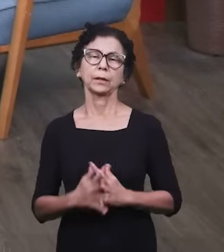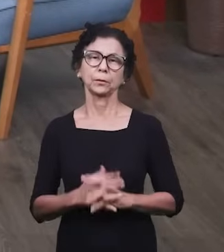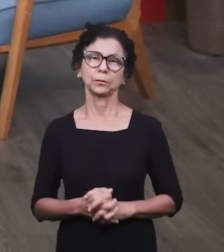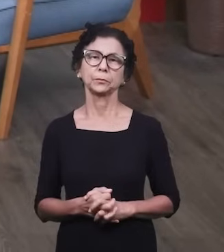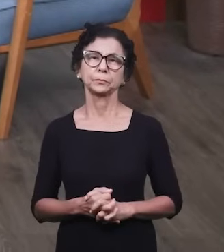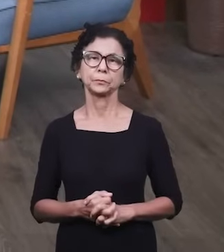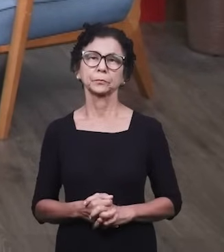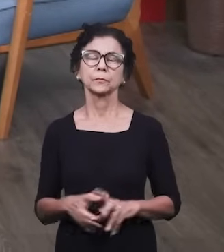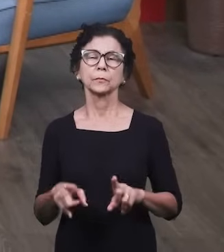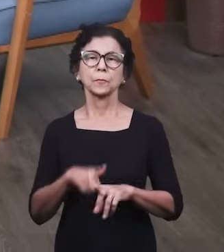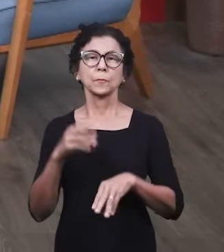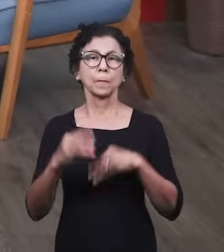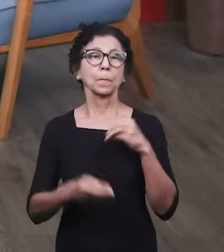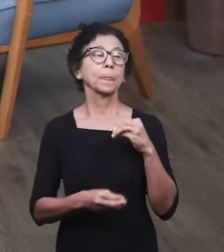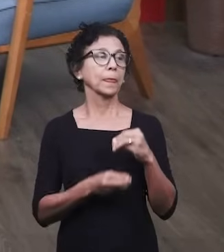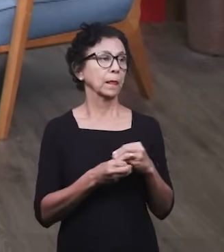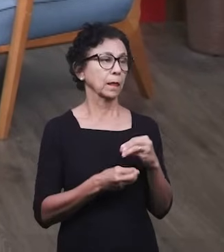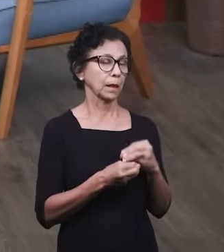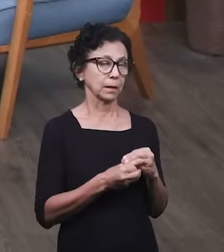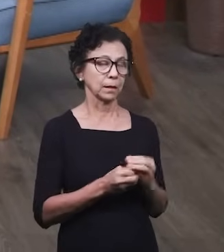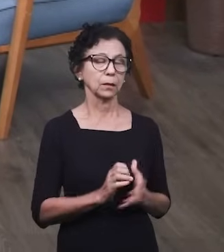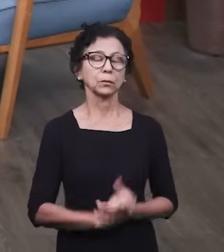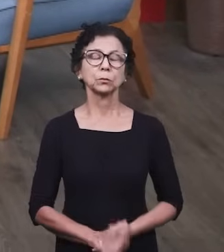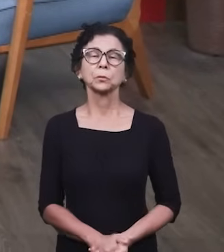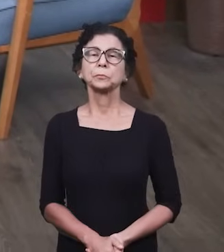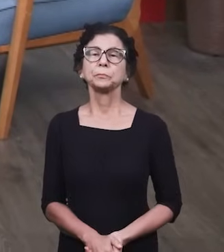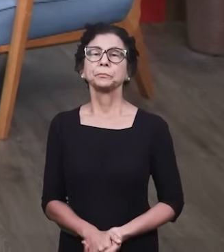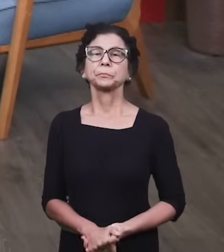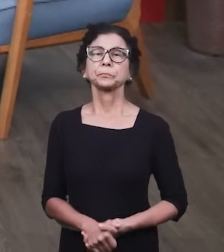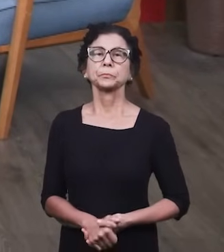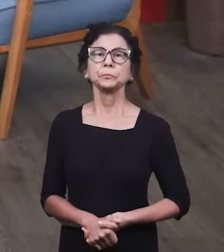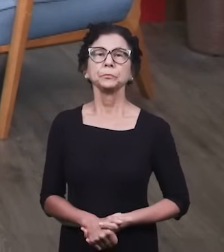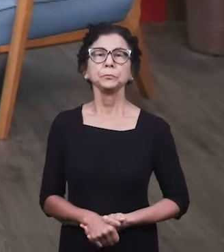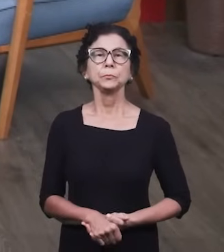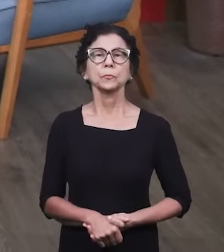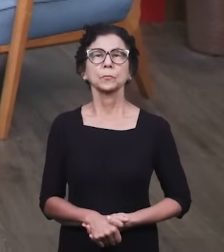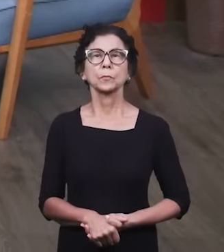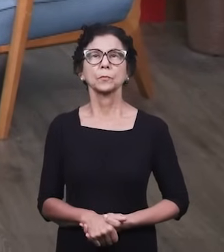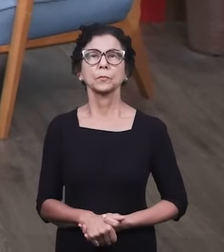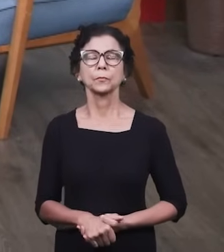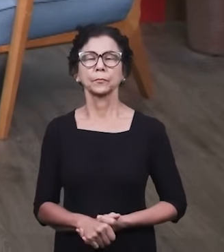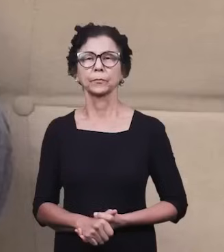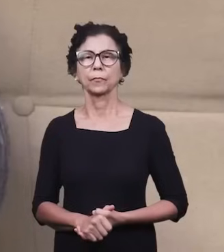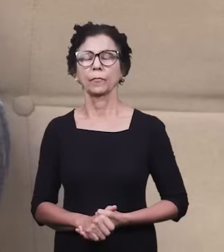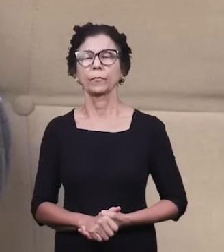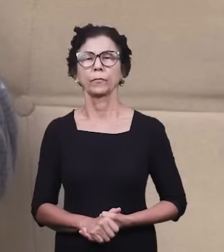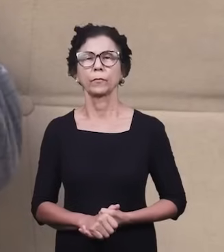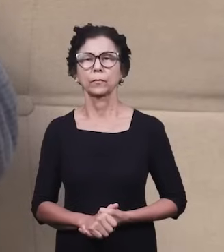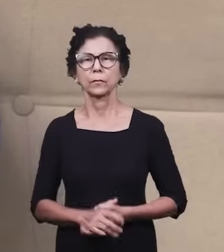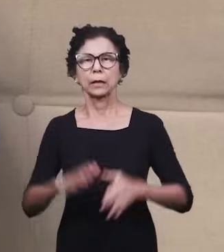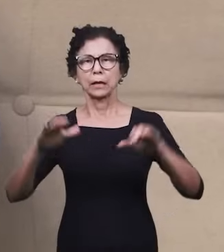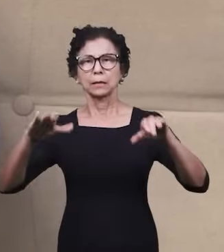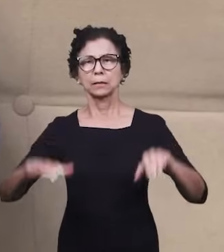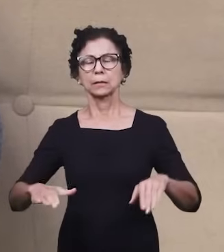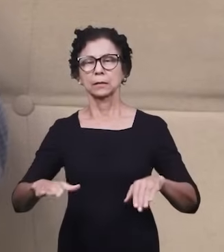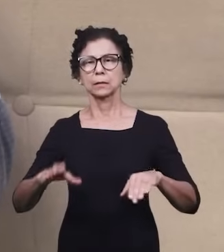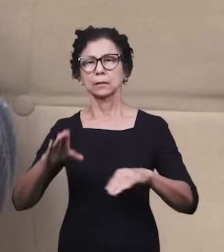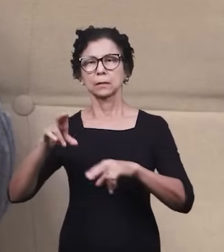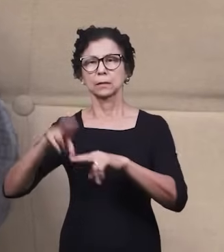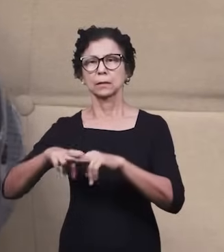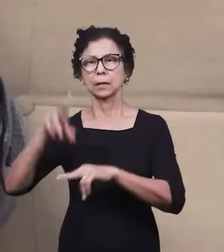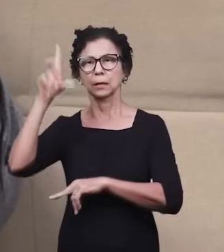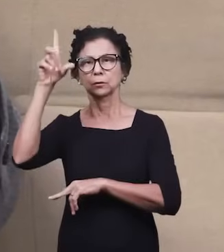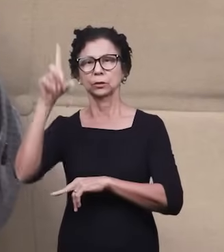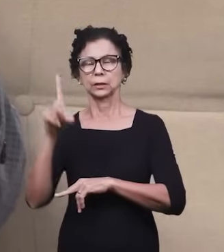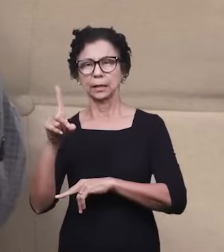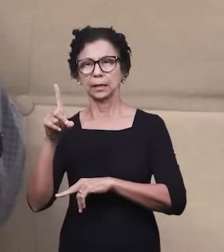E corroborando com o que o pastor Sérgio disse, que a destra das 7 estrelas fala do